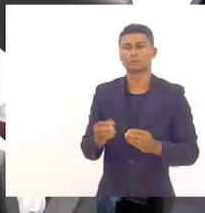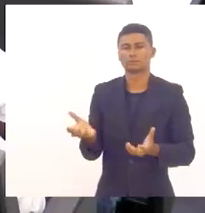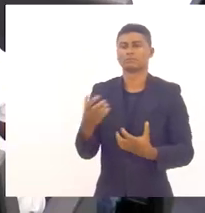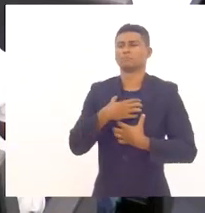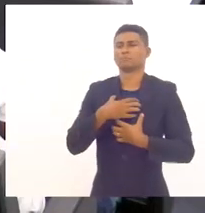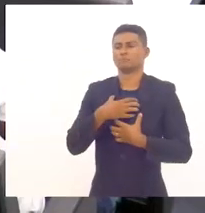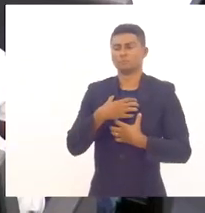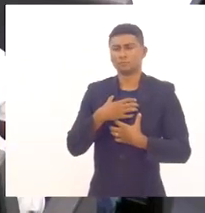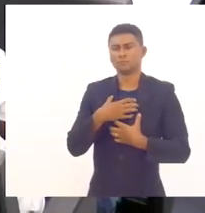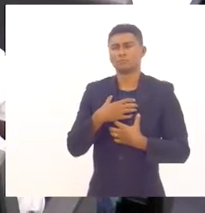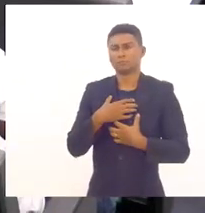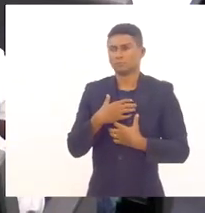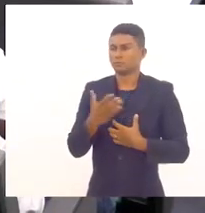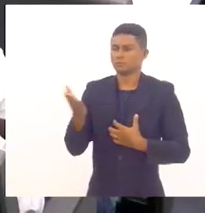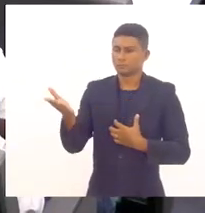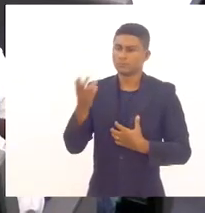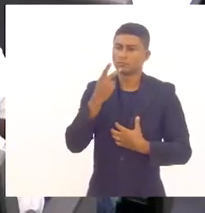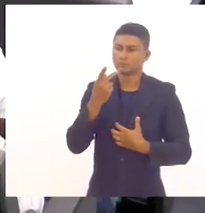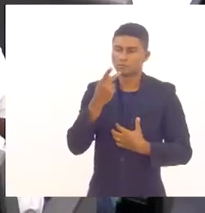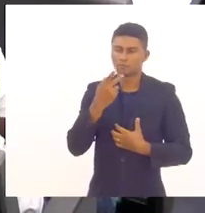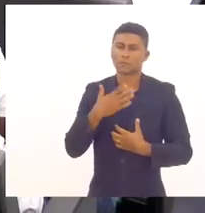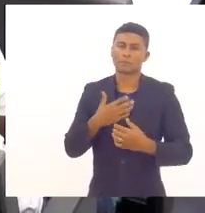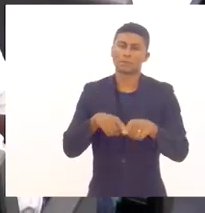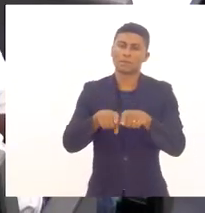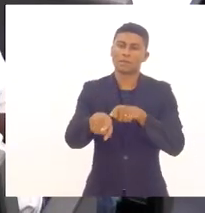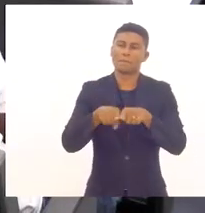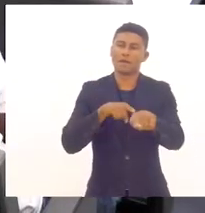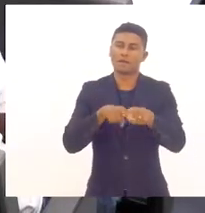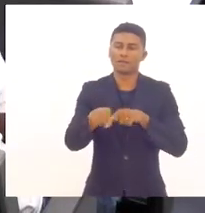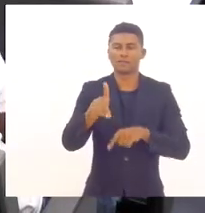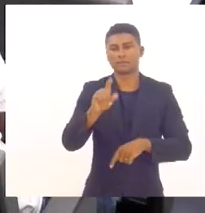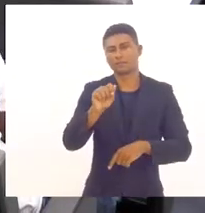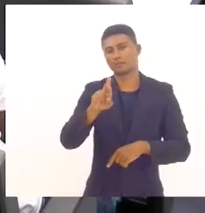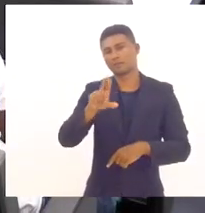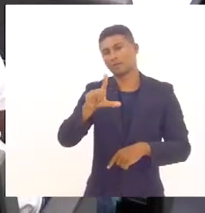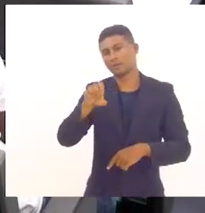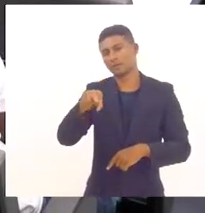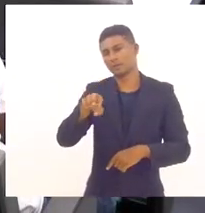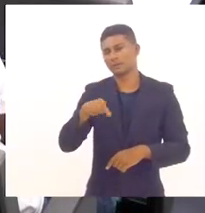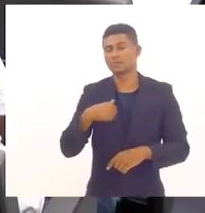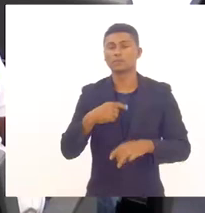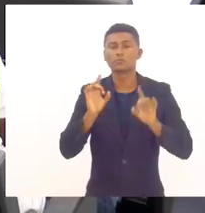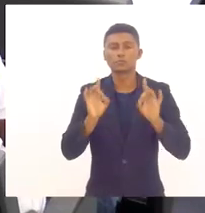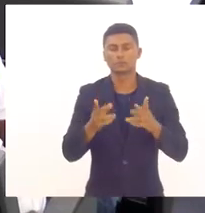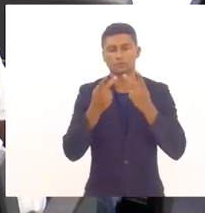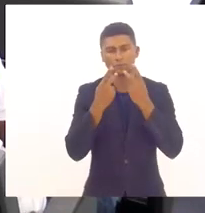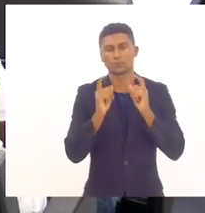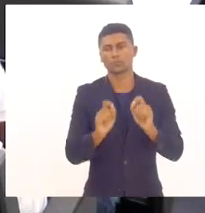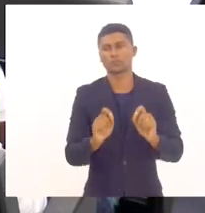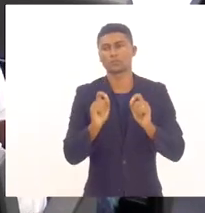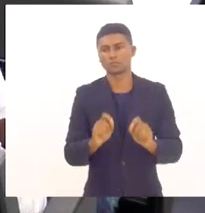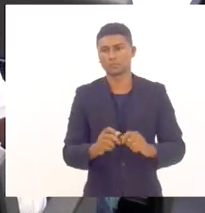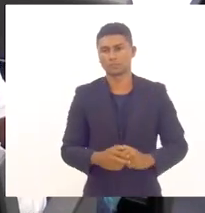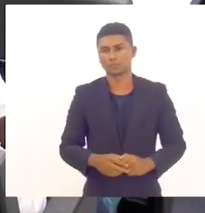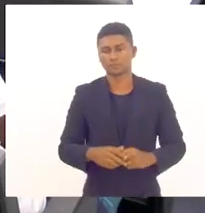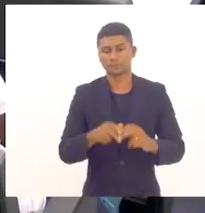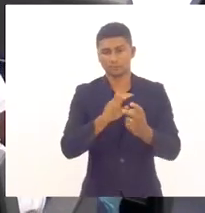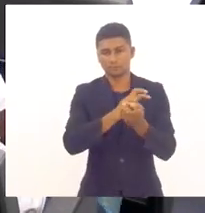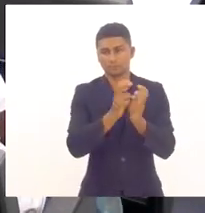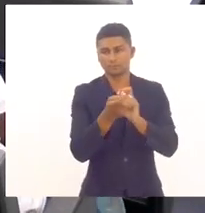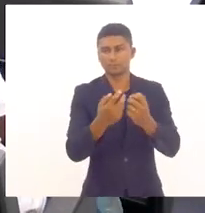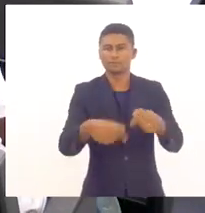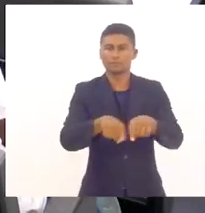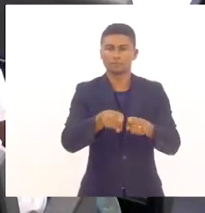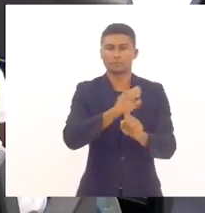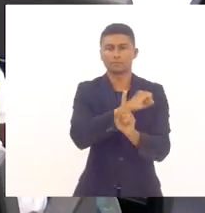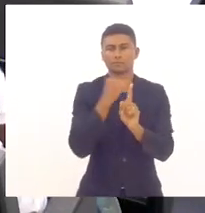muito contemplada pela fala da minha irmã Darlene. Eu só queria dizer que, na capoeira e na